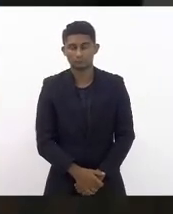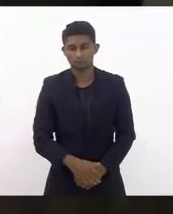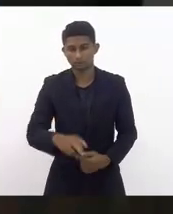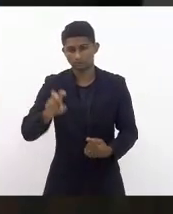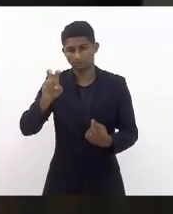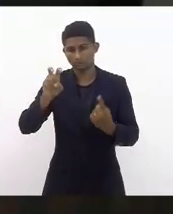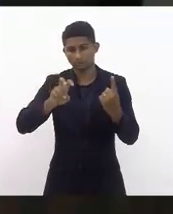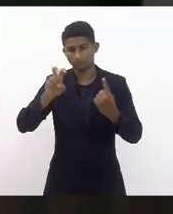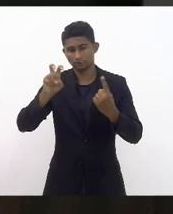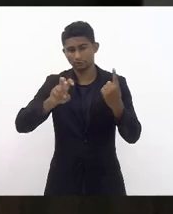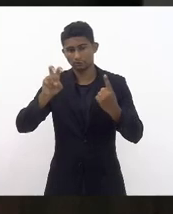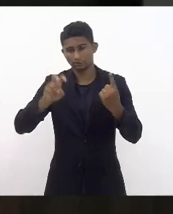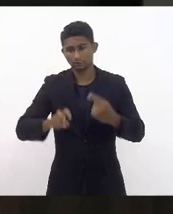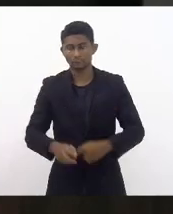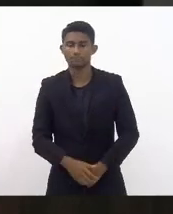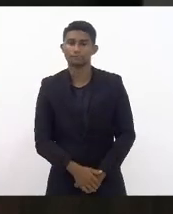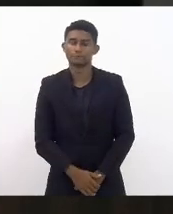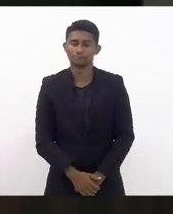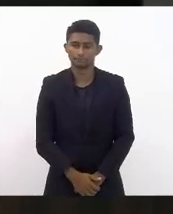5-1.